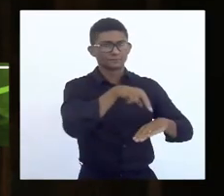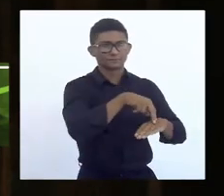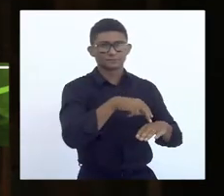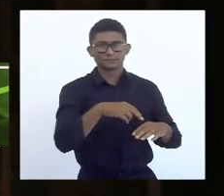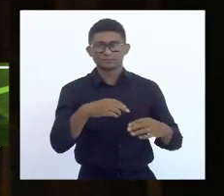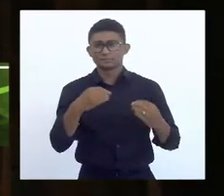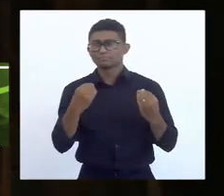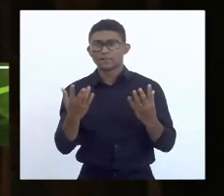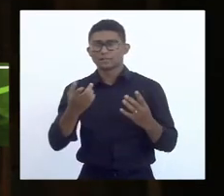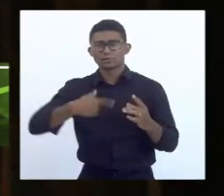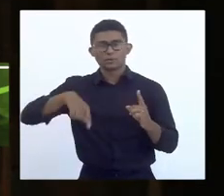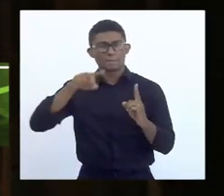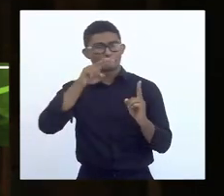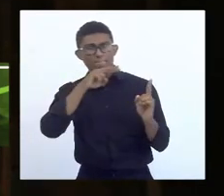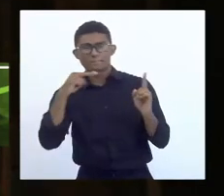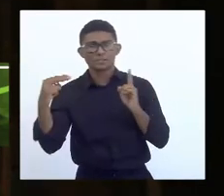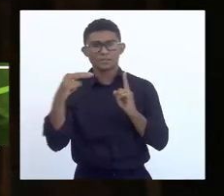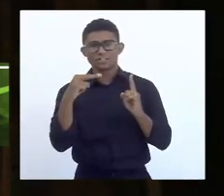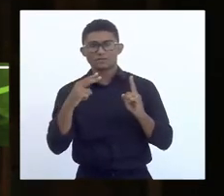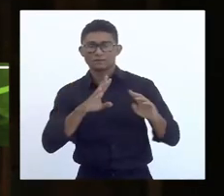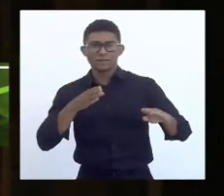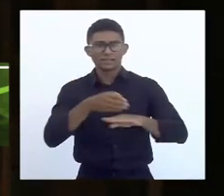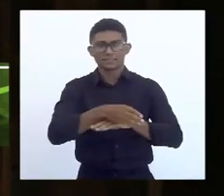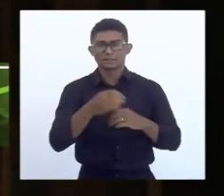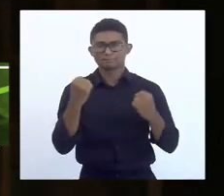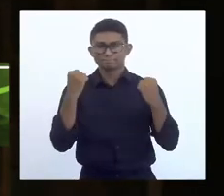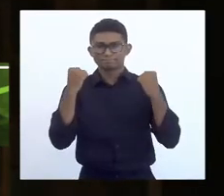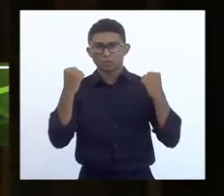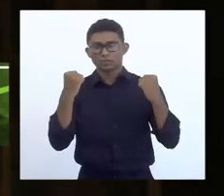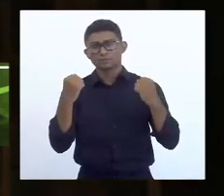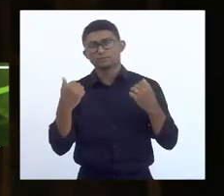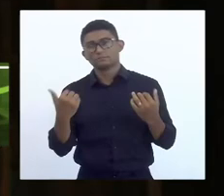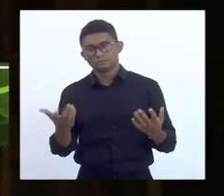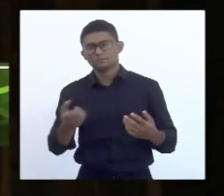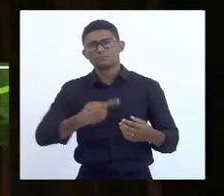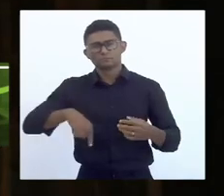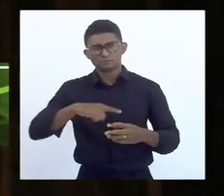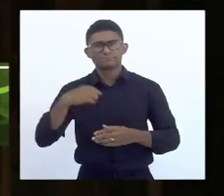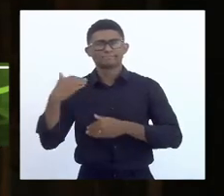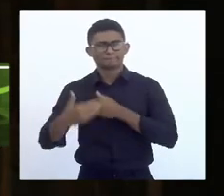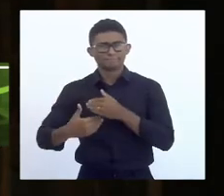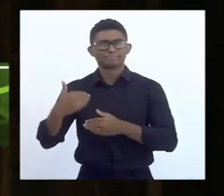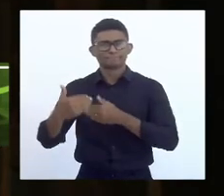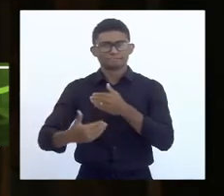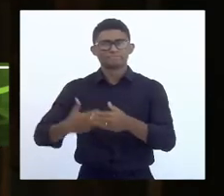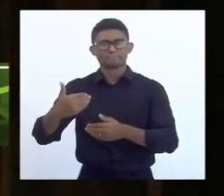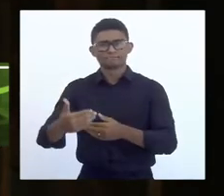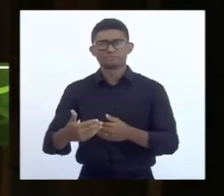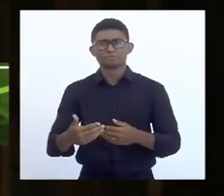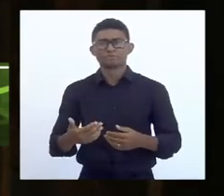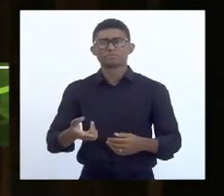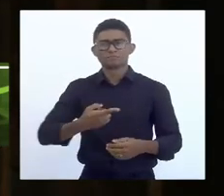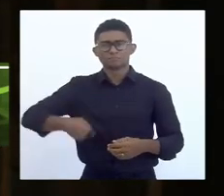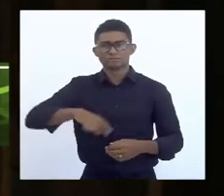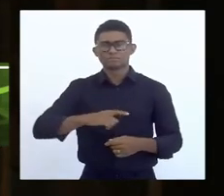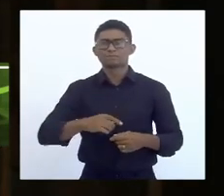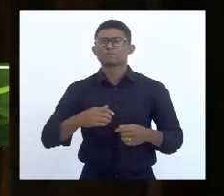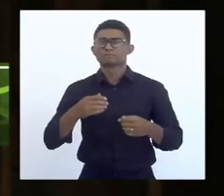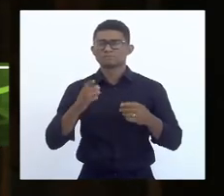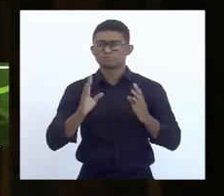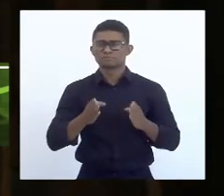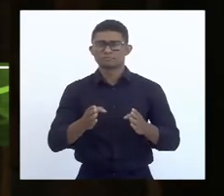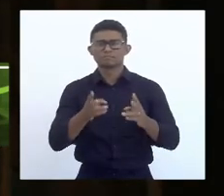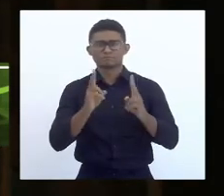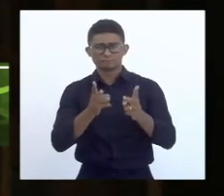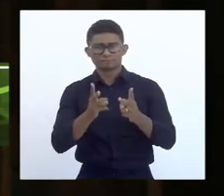poder. Mas estamos caminhando, talvez não a passos tão visíveis, mas estamos caminhando. E se não envergamos